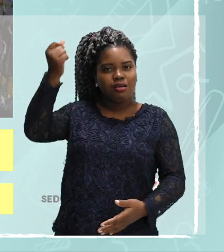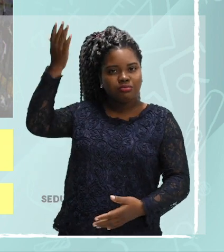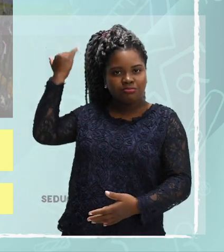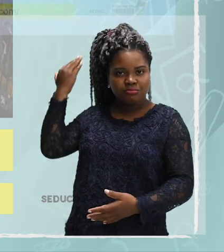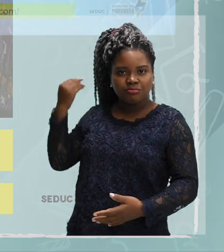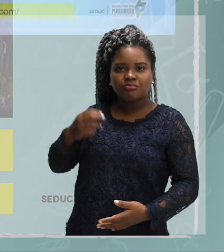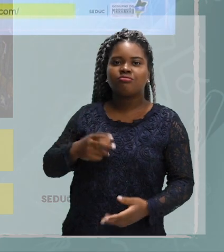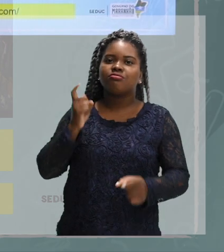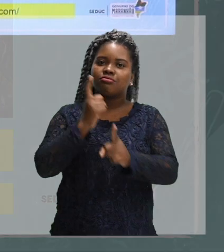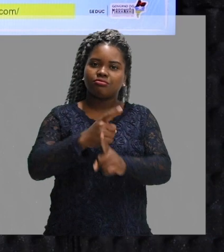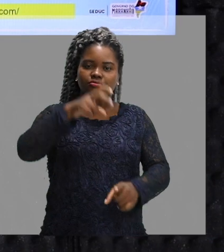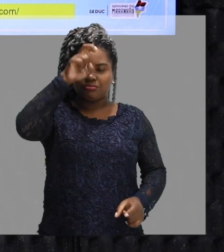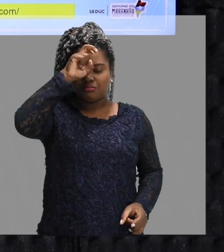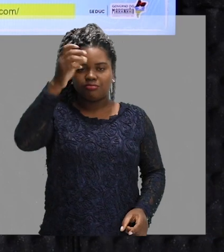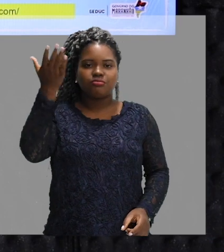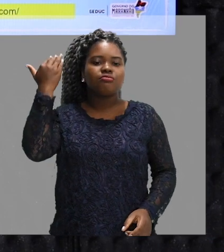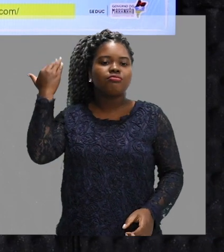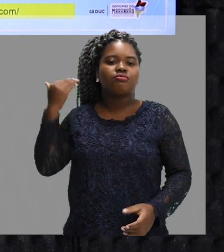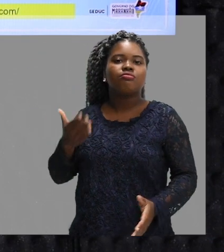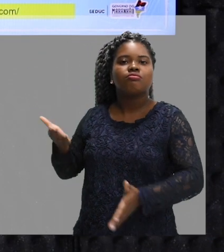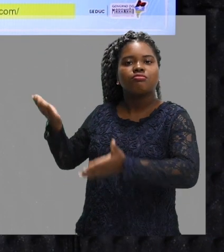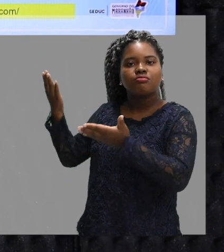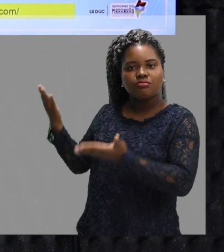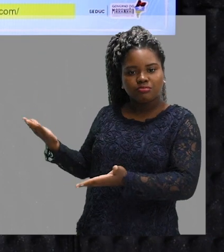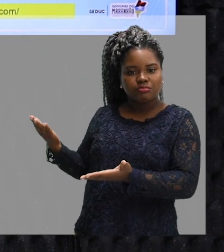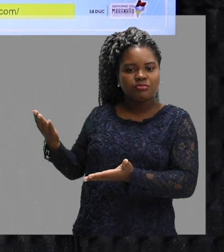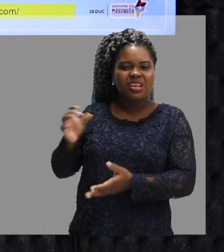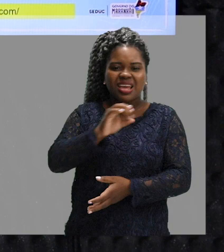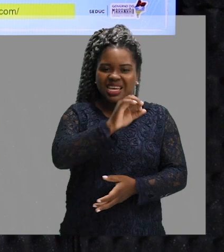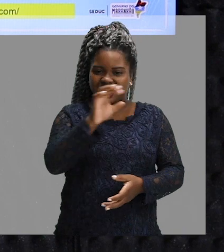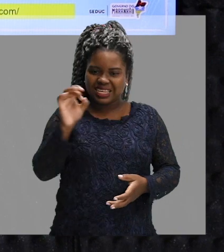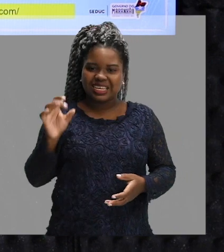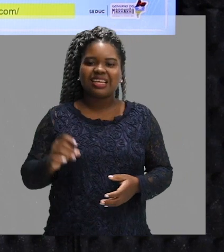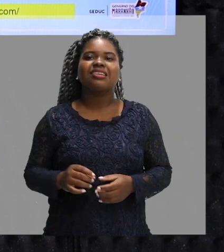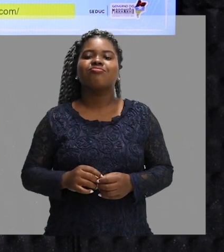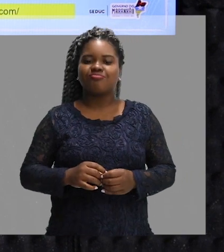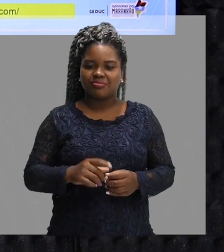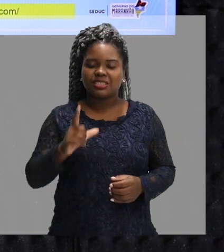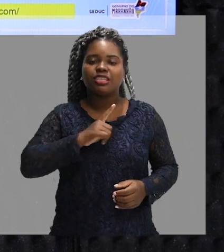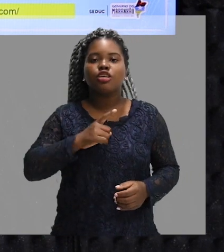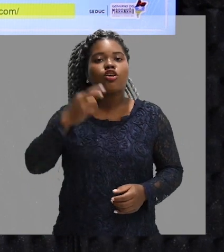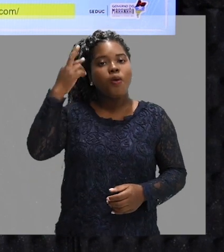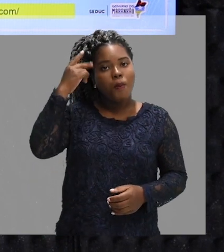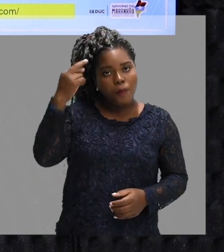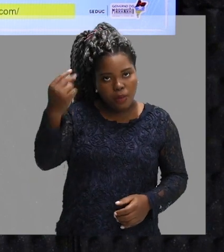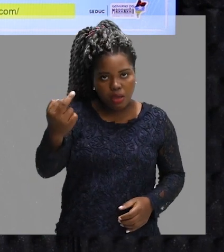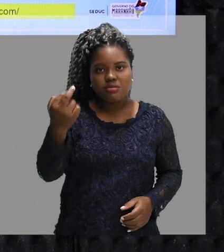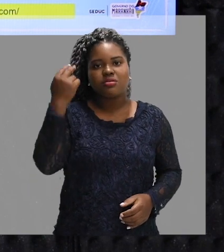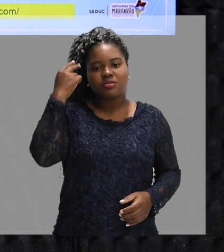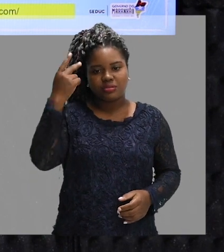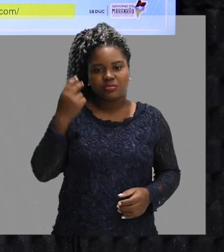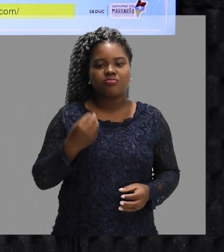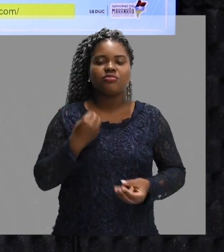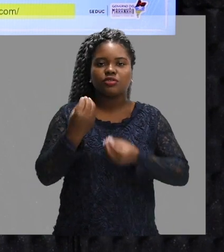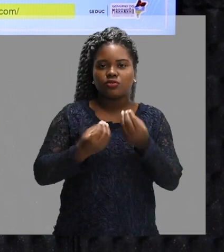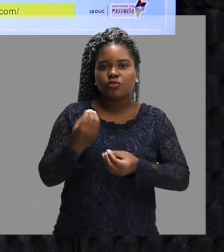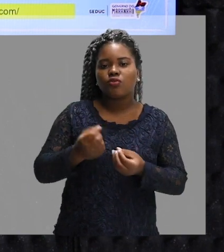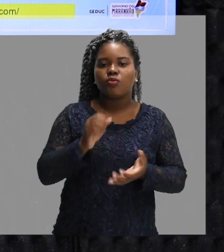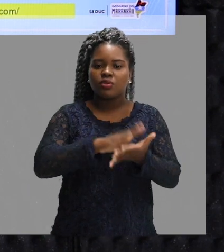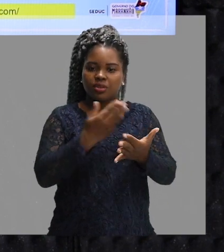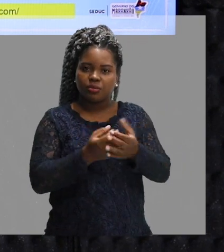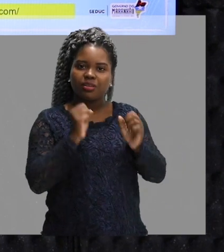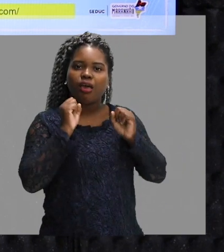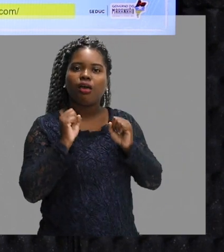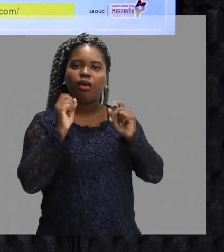que é justamente uma composição. E cada pedacinho dali conta uma história, e eu vou explicar como é que a gente faz a leitura disso.